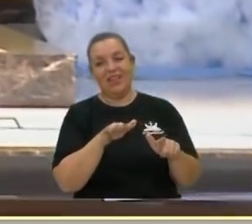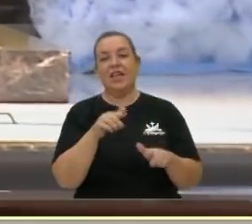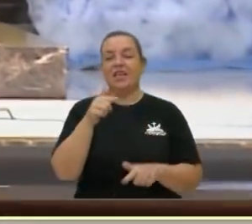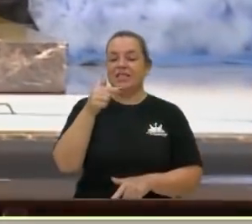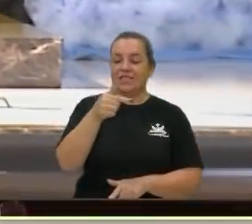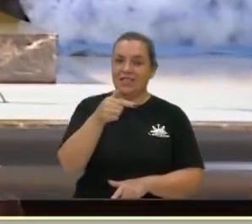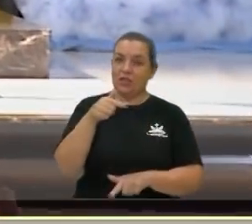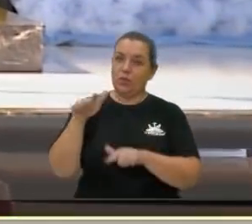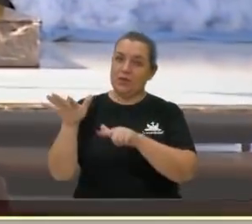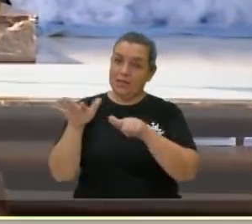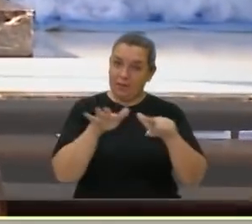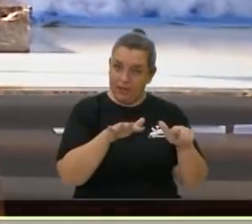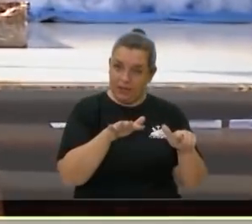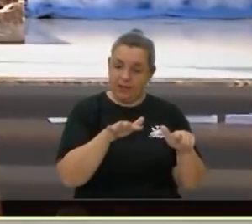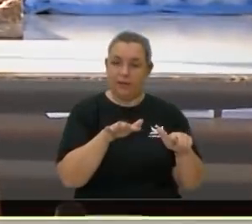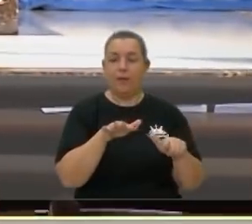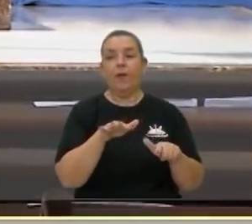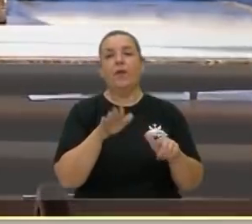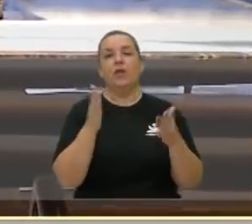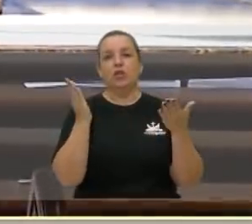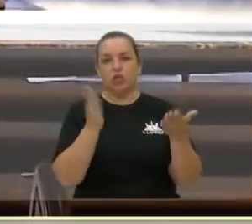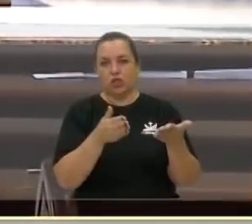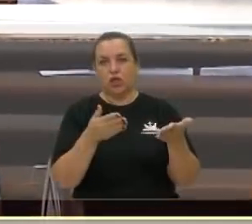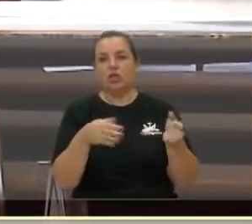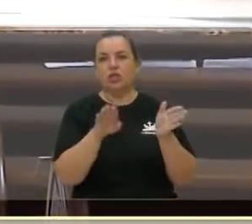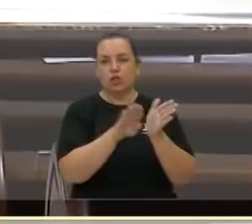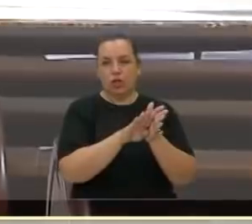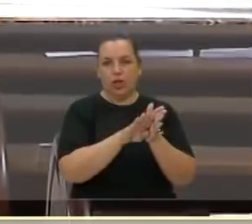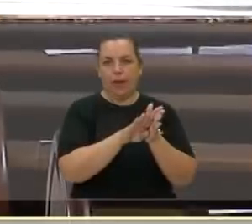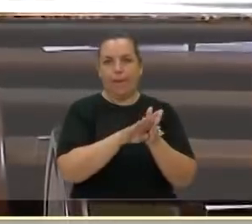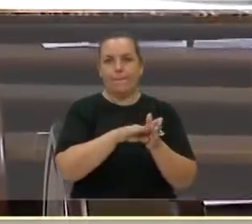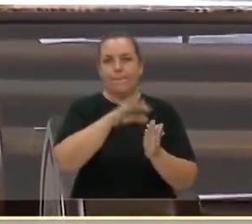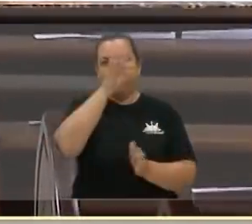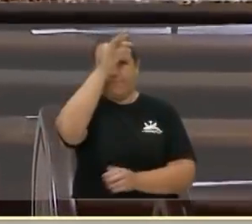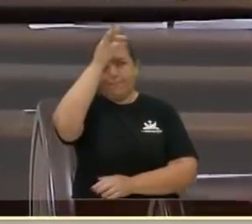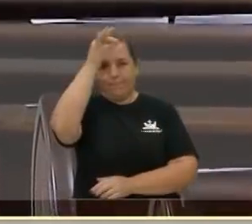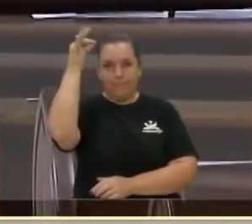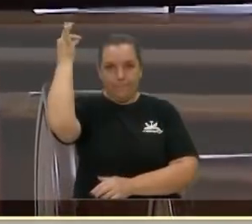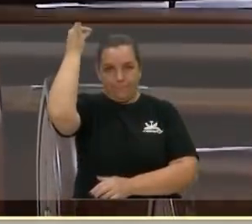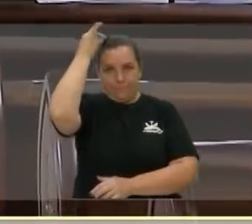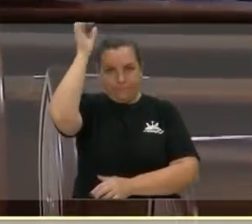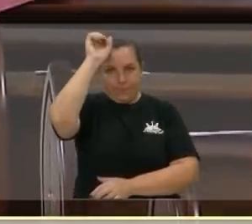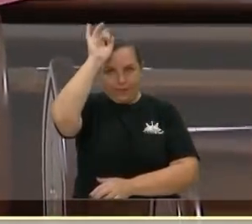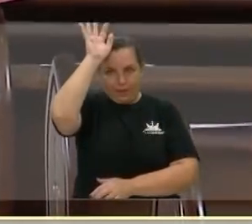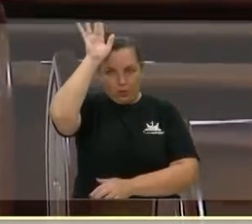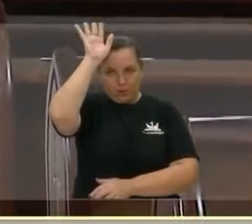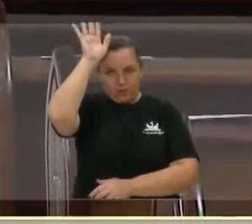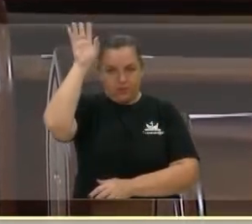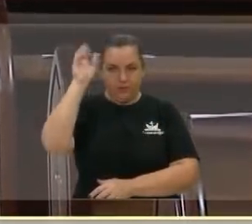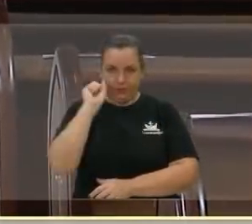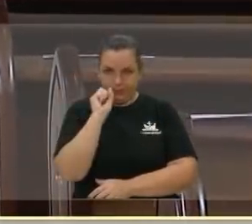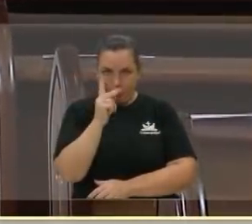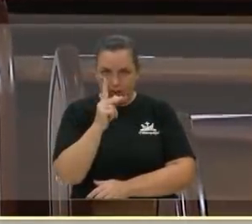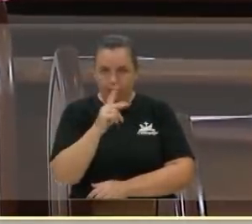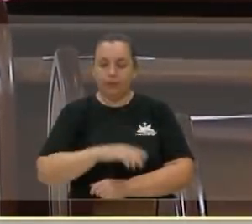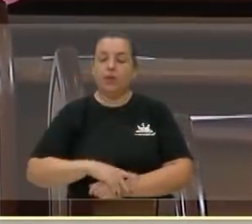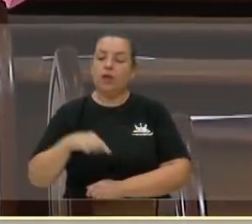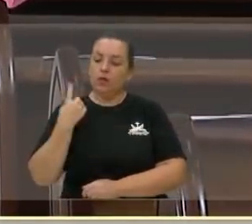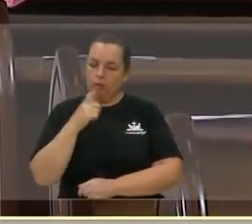sétima semana, e já vem Pentecostes. É claro que teremos tempo